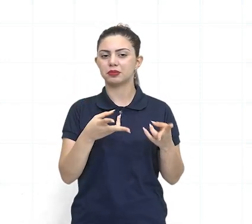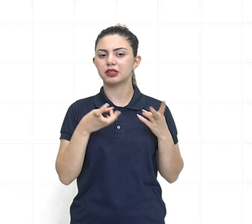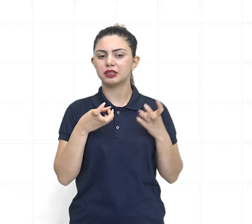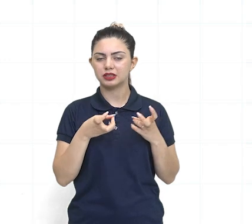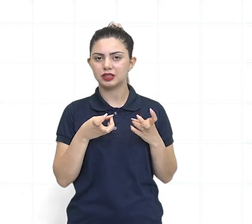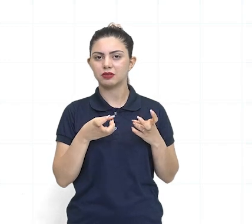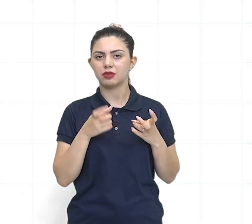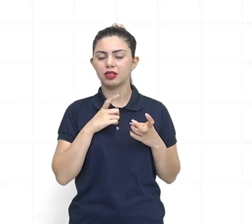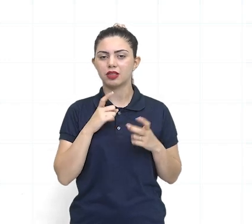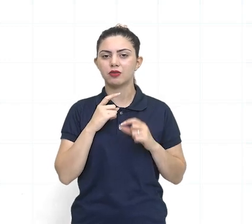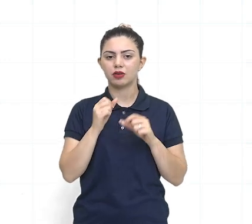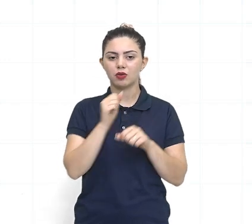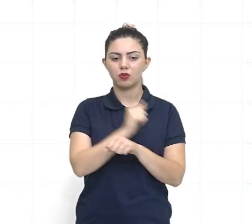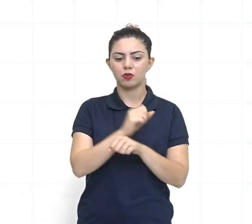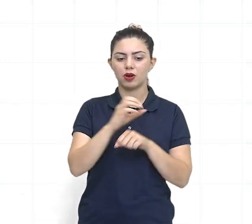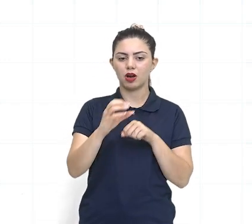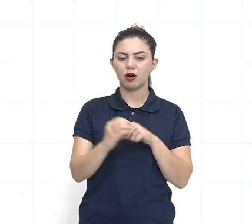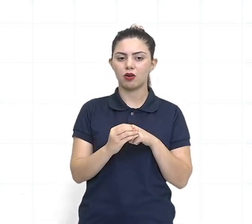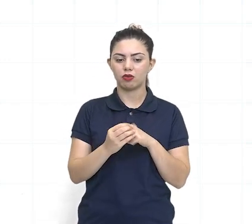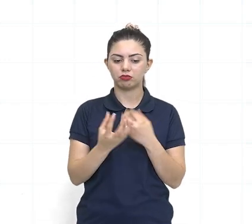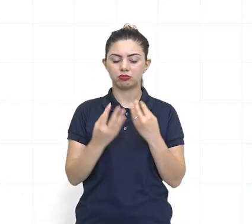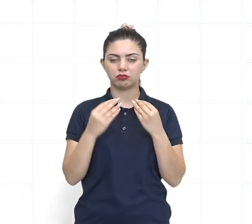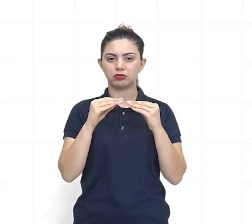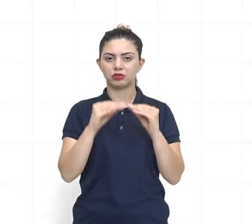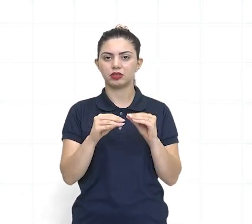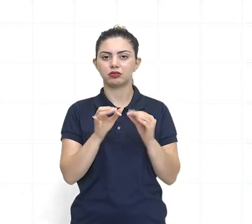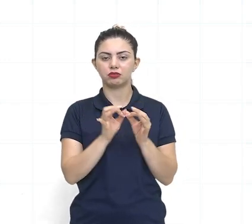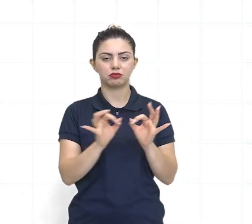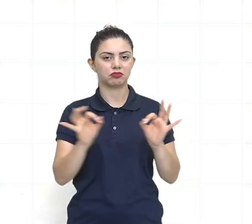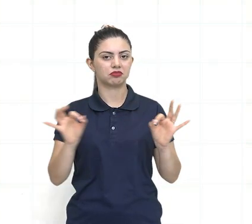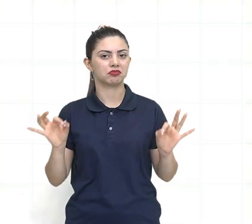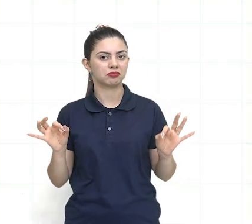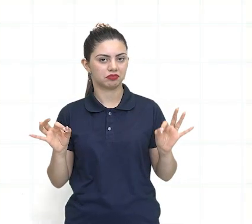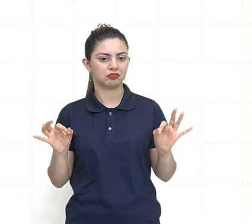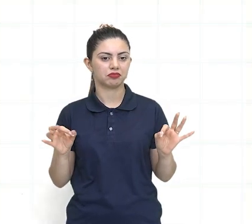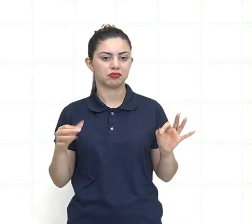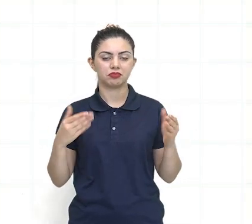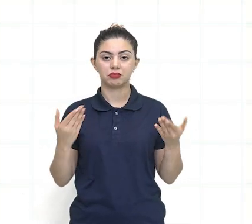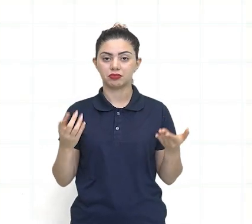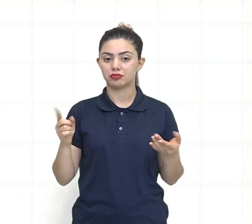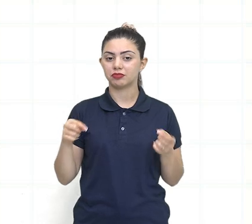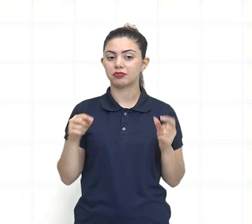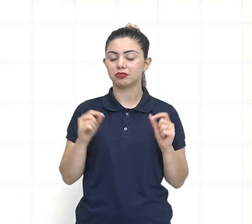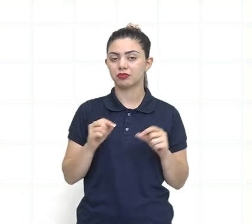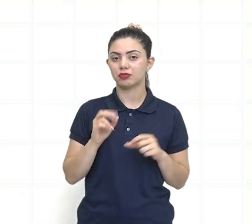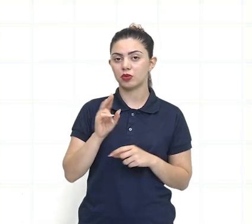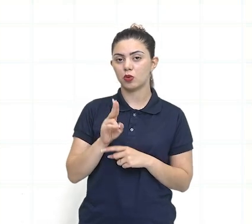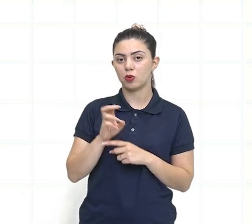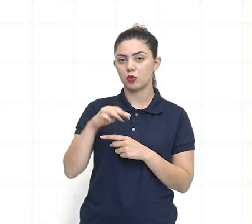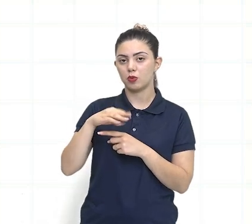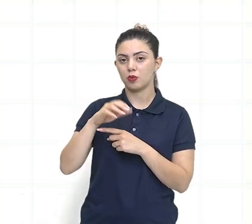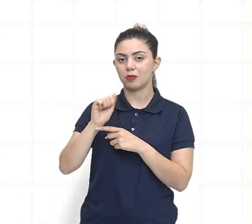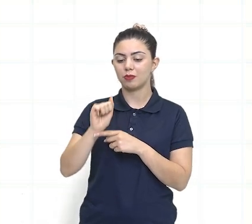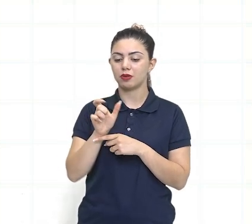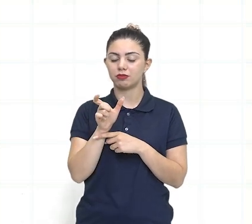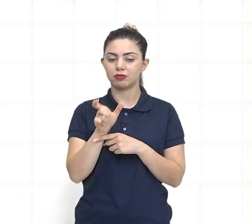esse artigo conferiu à frase. É um artigo indefinido. O artigo indefinido uma,